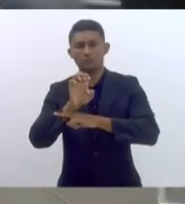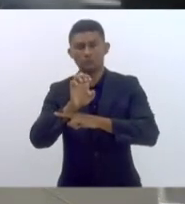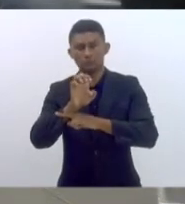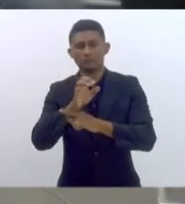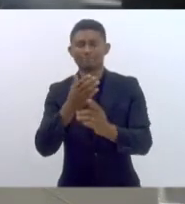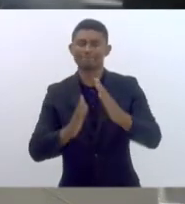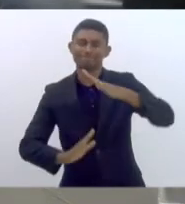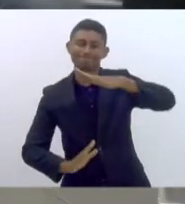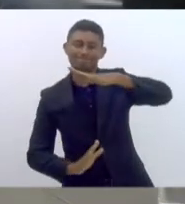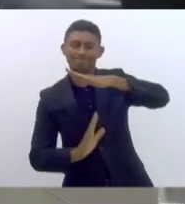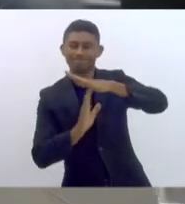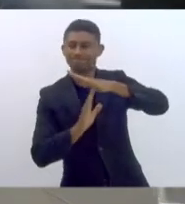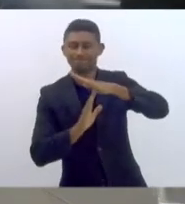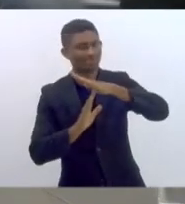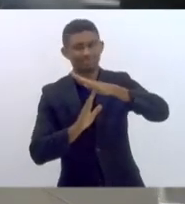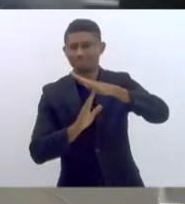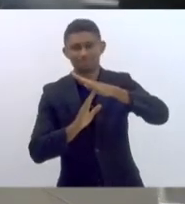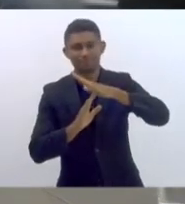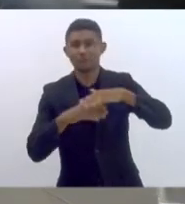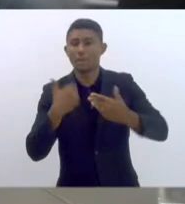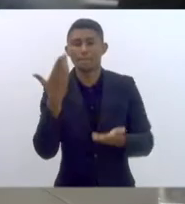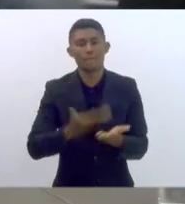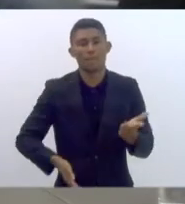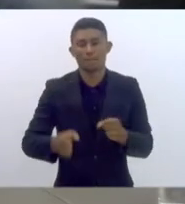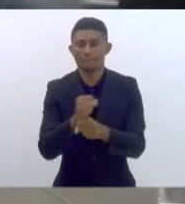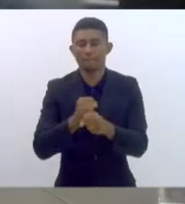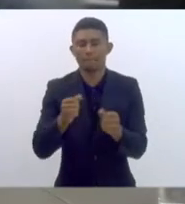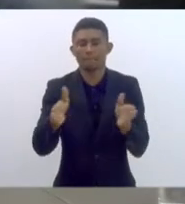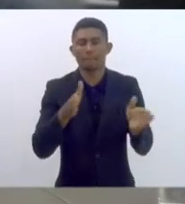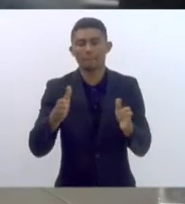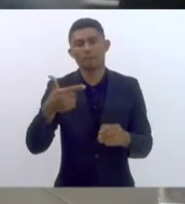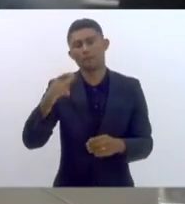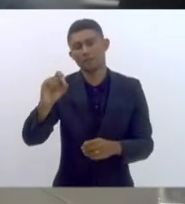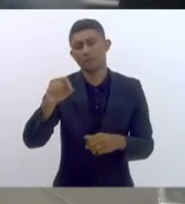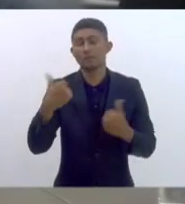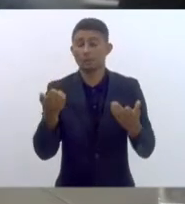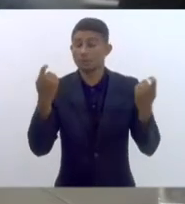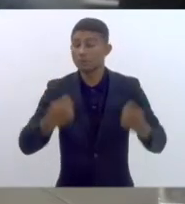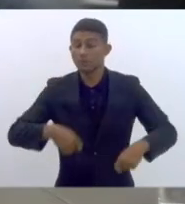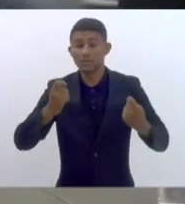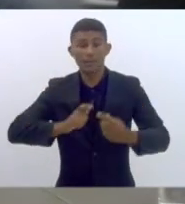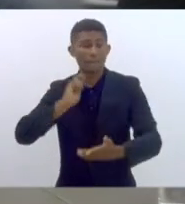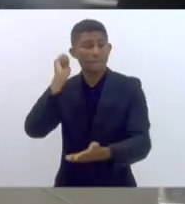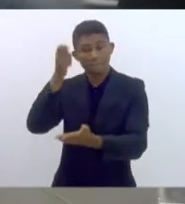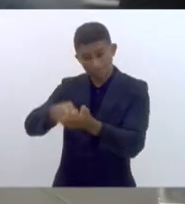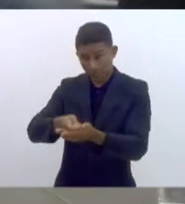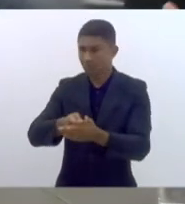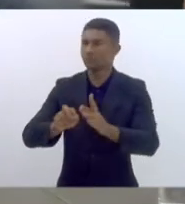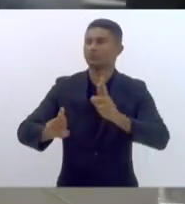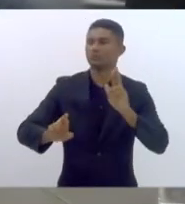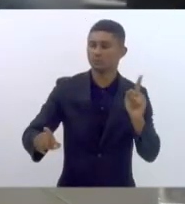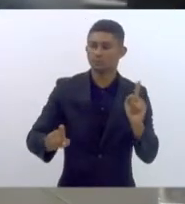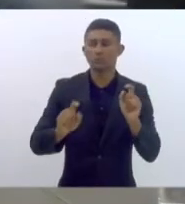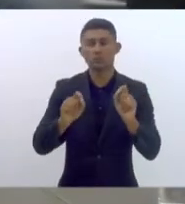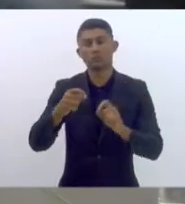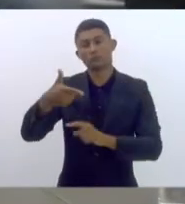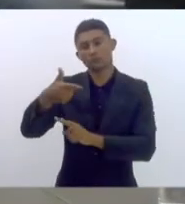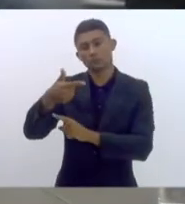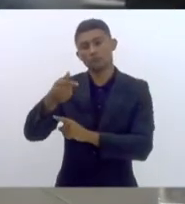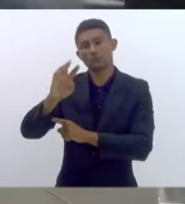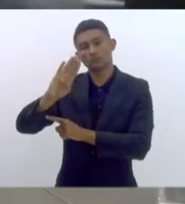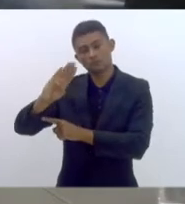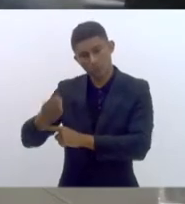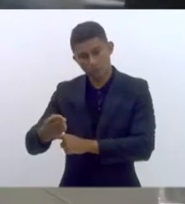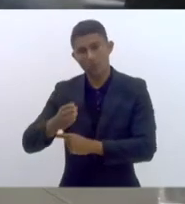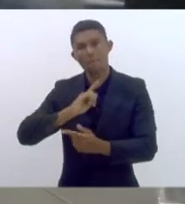o teto, então ele perdeu um prazo de 20 anos de pagamento e teria que pagar a diferença. Essa diferença representava 12 bilhões a ser